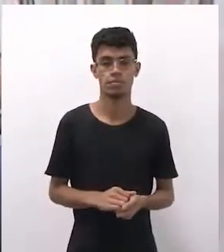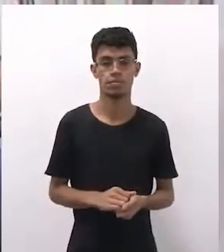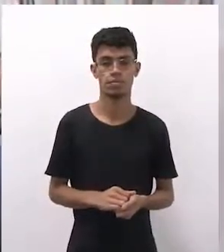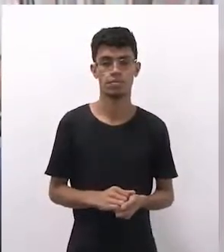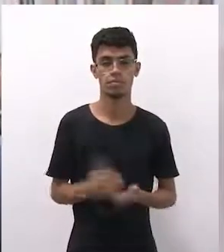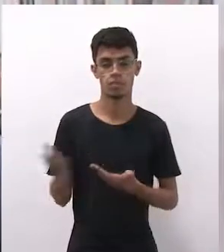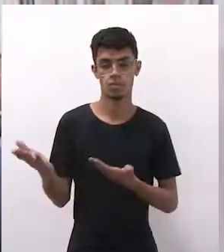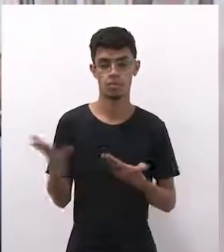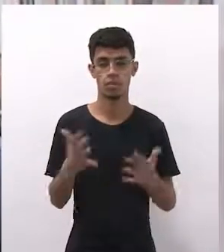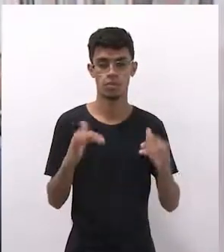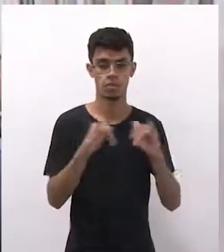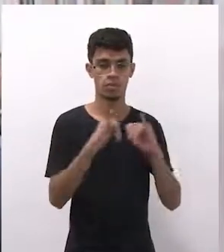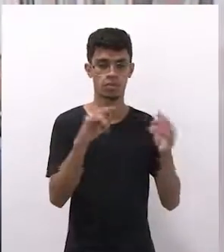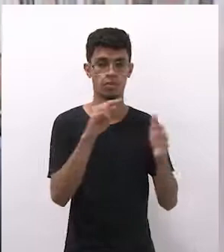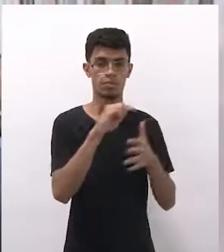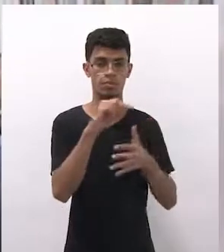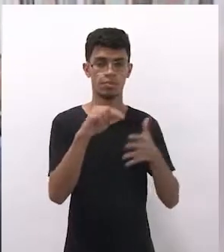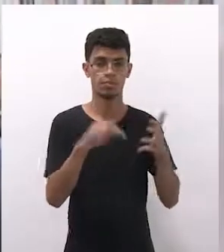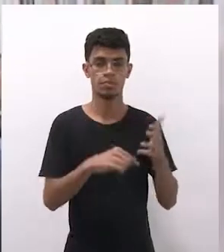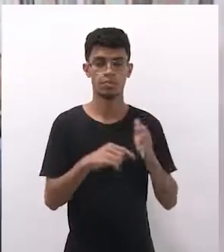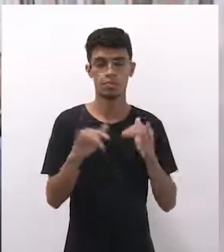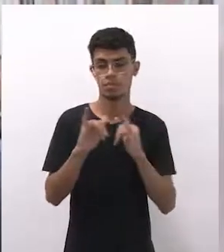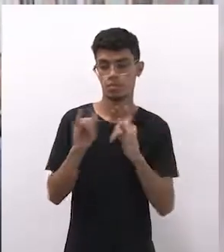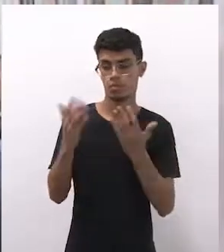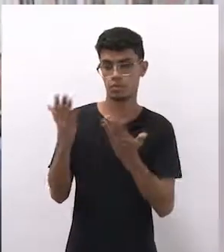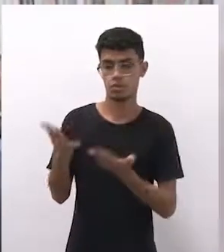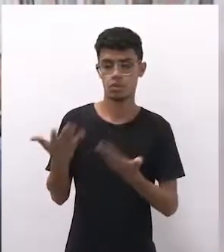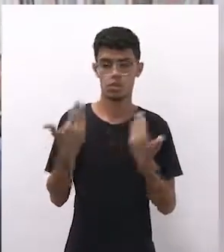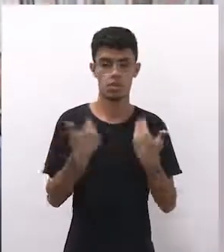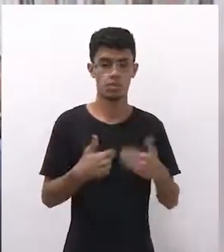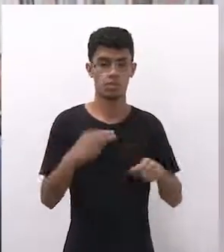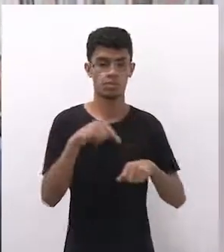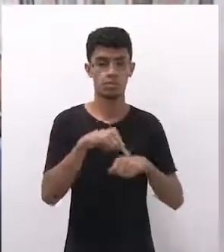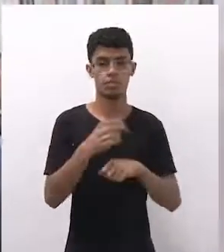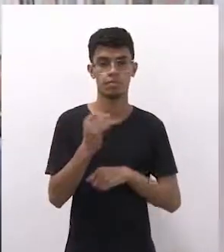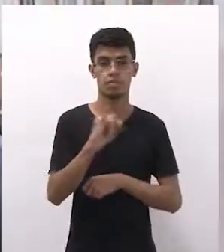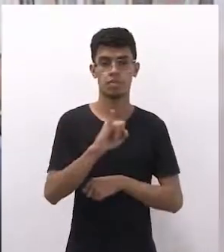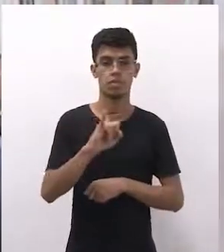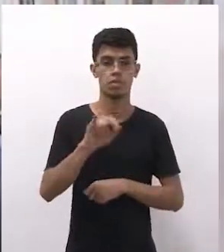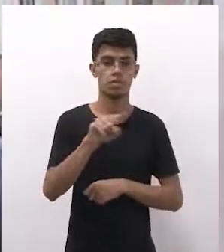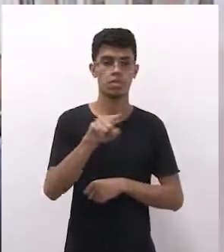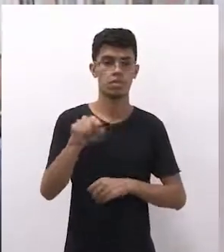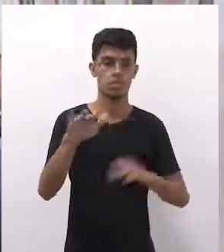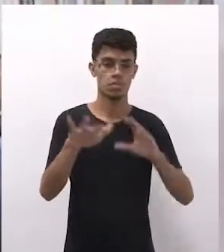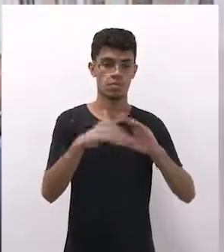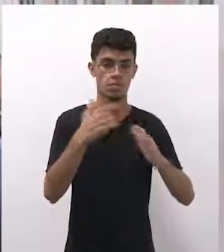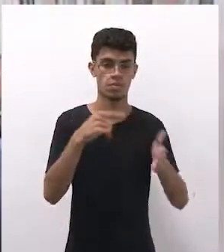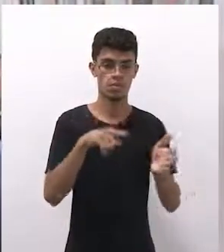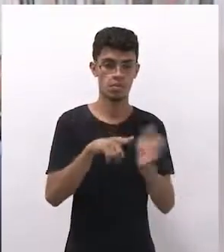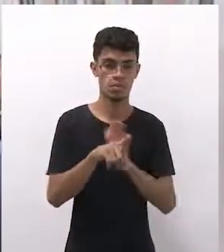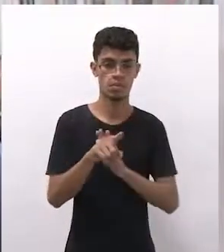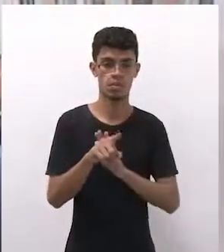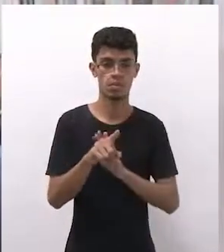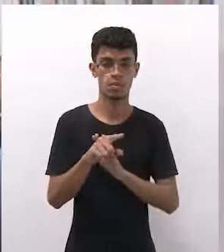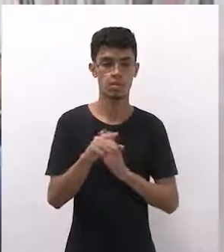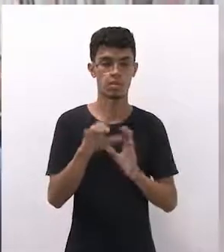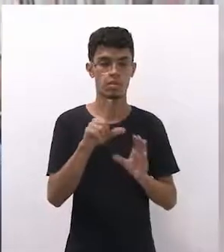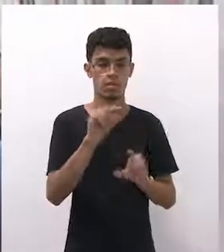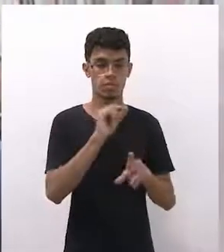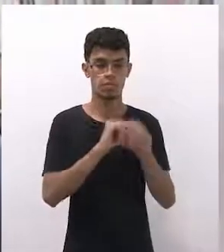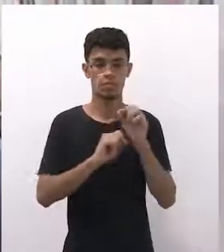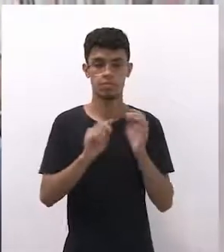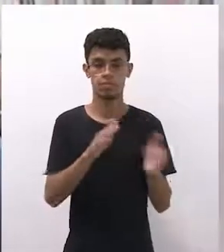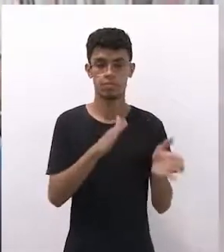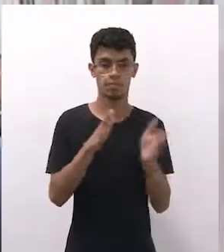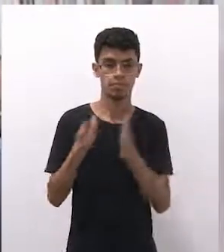foram apontadas aqui, tá? E aí eu estou à disposição aqui, vocês podem continuar colocando perguntas aqui no chat, tá? E à medida a gente vai